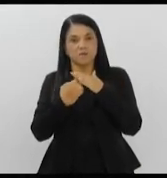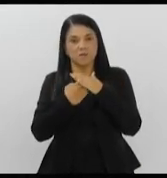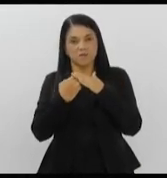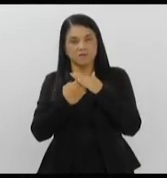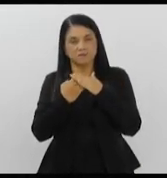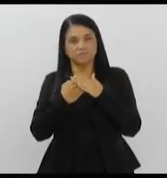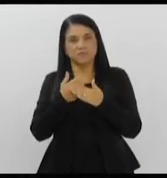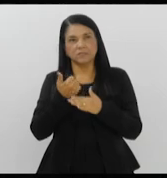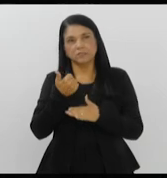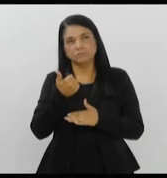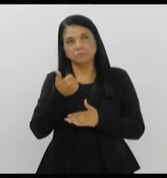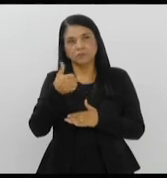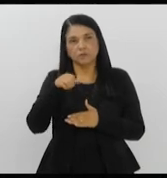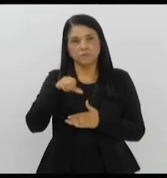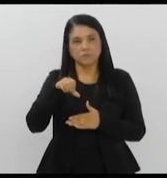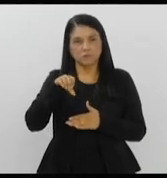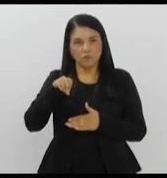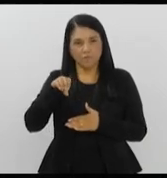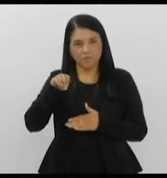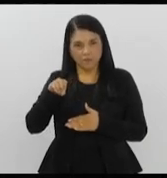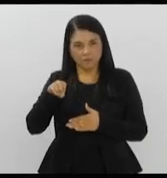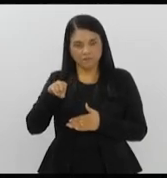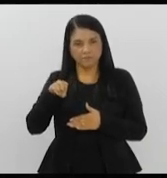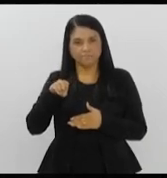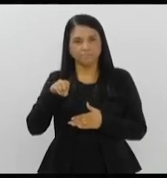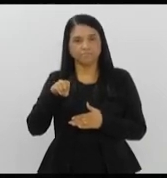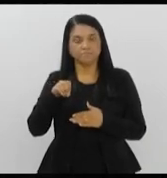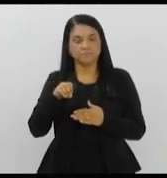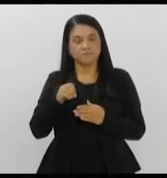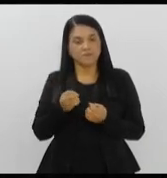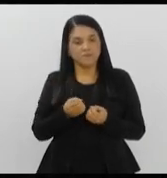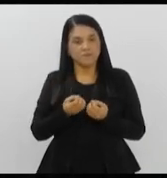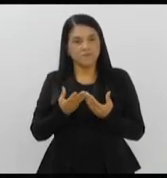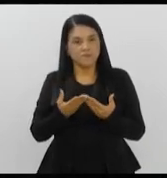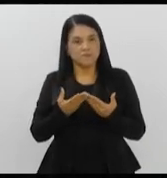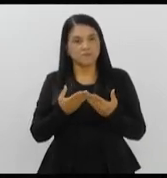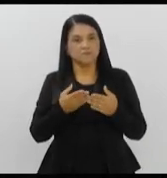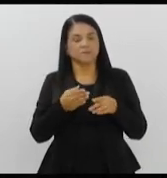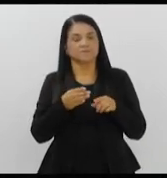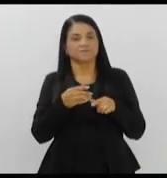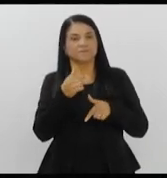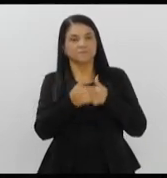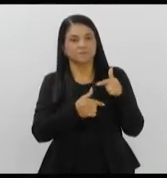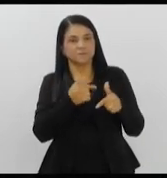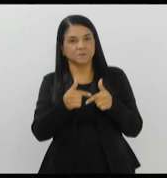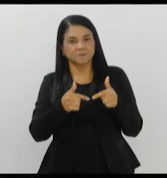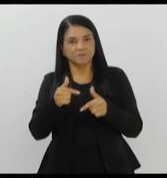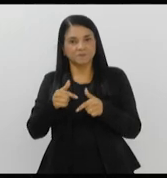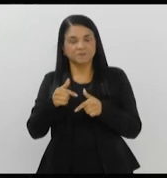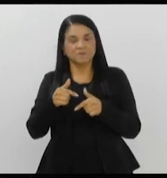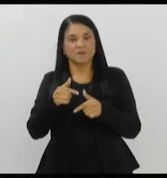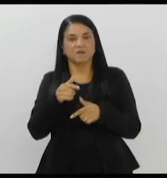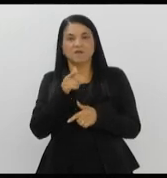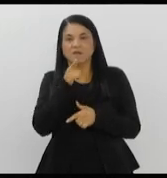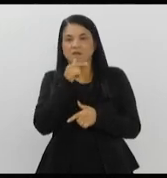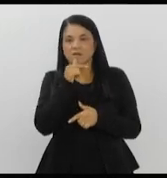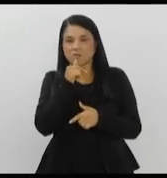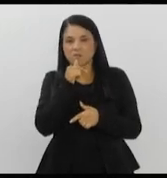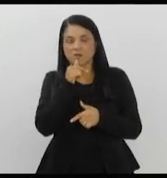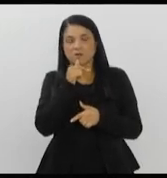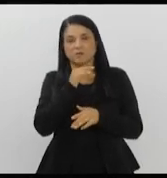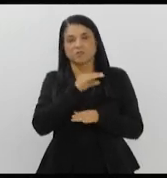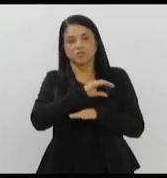década de 90, presta serviço de água e esgoto a boa parte da região dos lagos, que é a